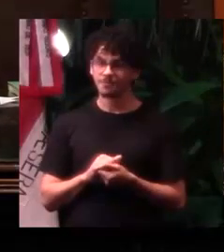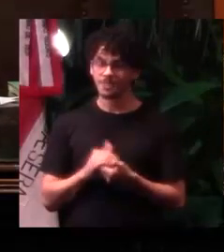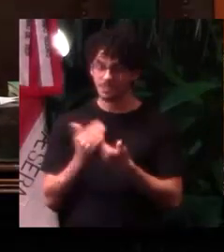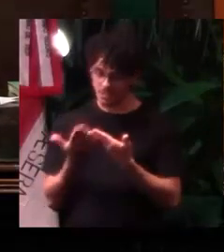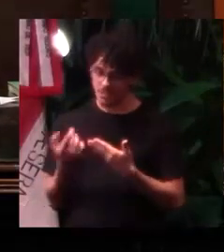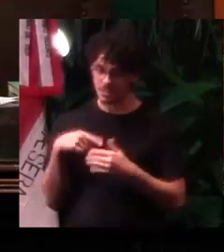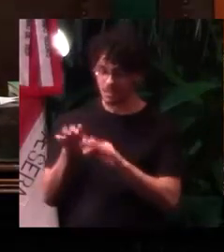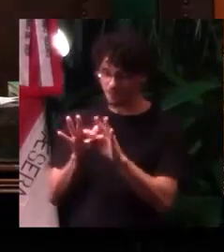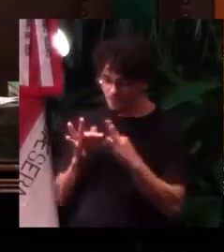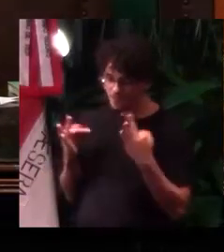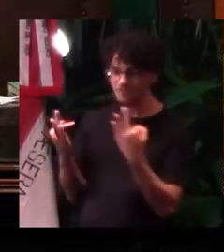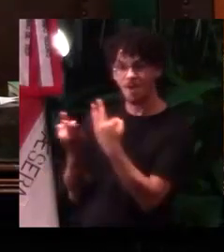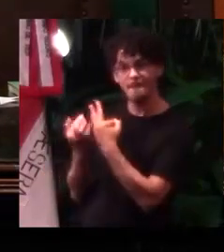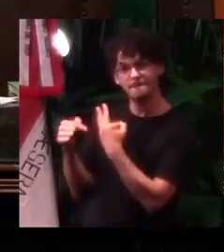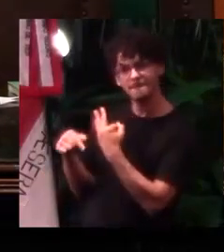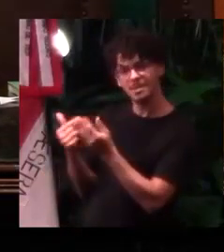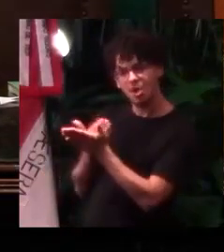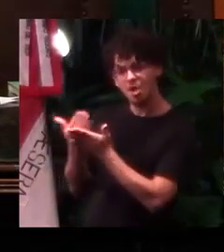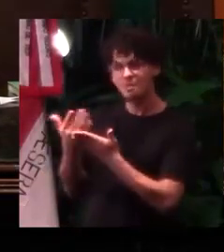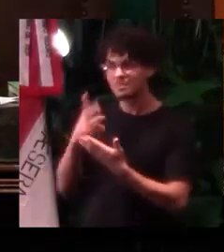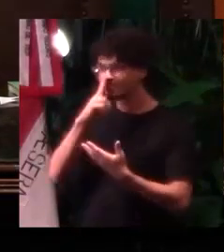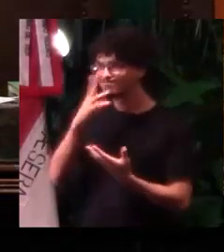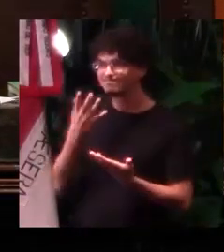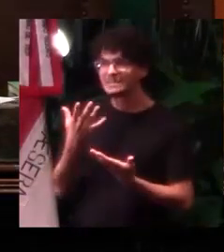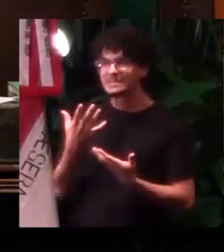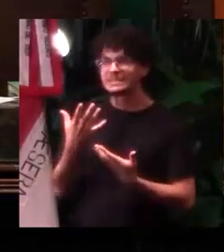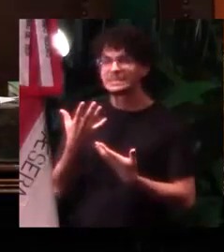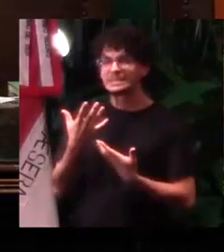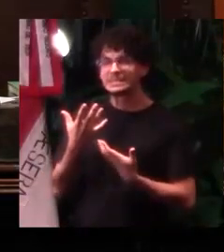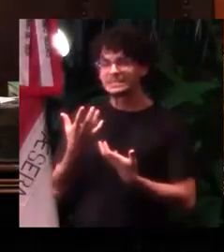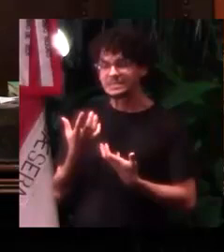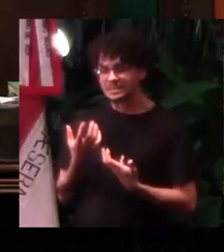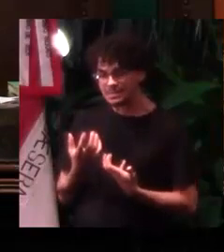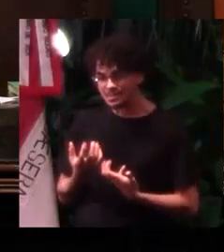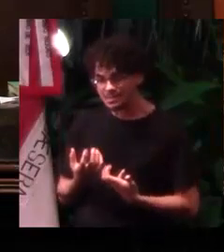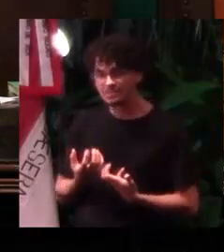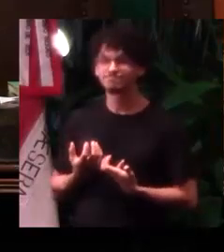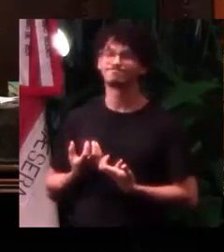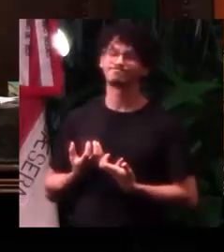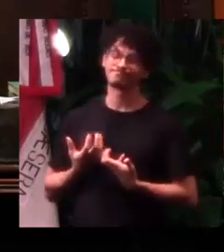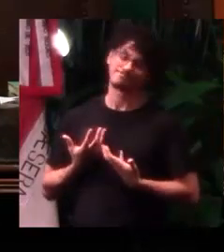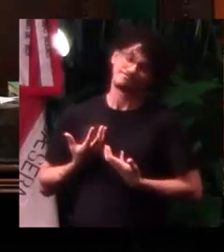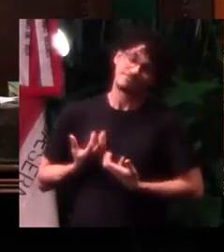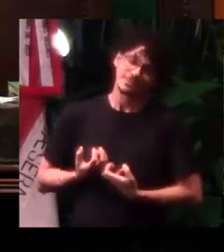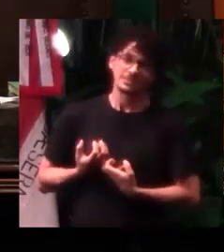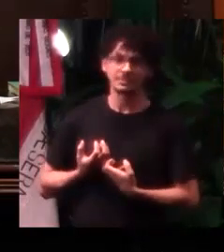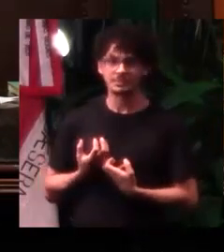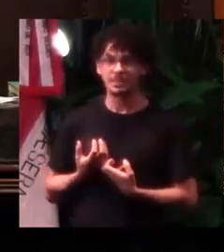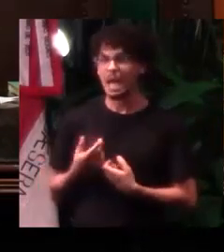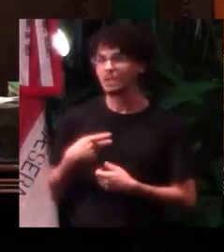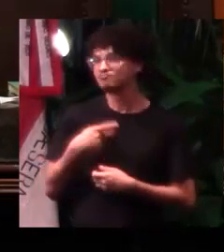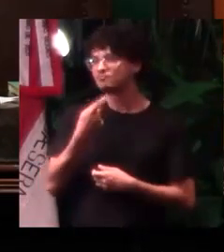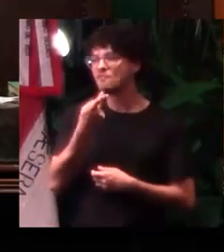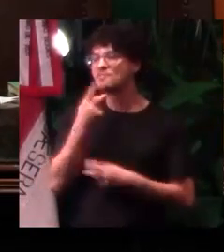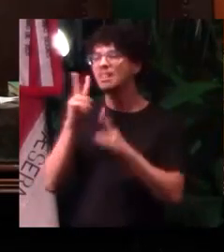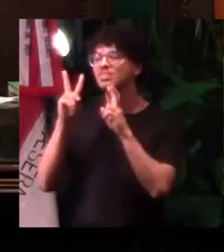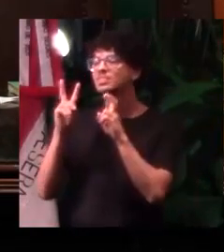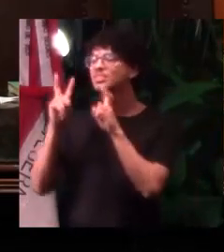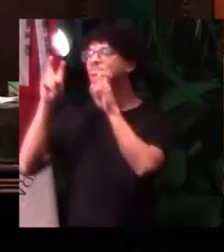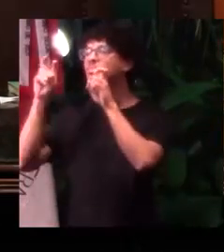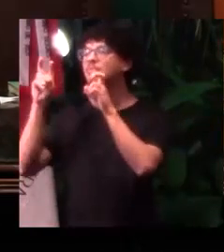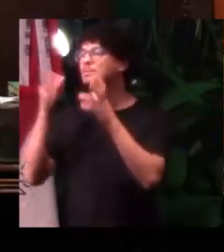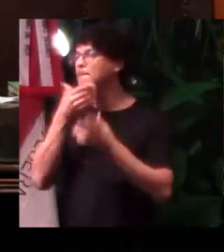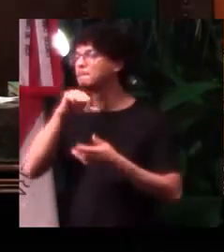a família começa a tentar se conformar, não é? Com isso. Não falam mais dele, apesar de o